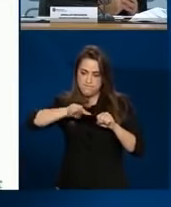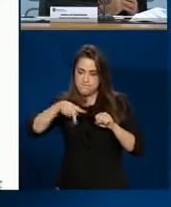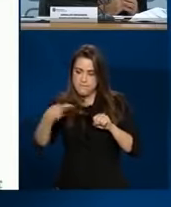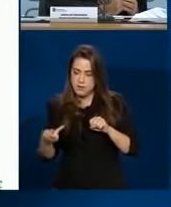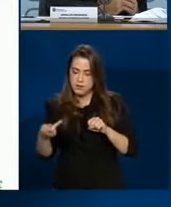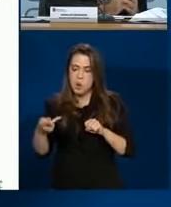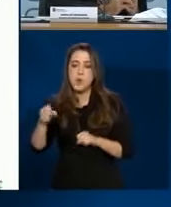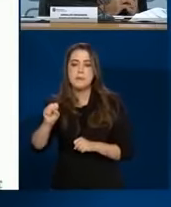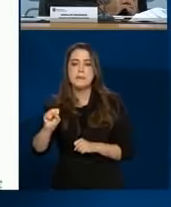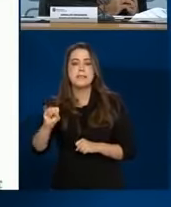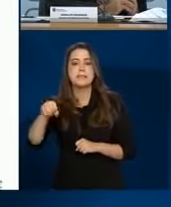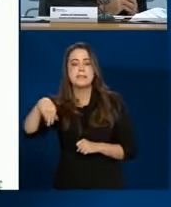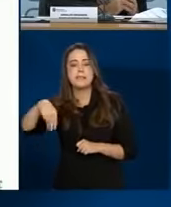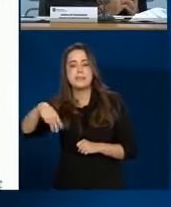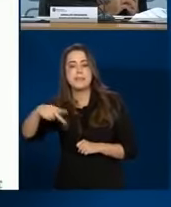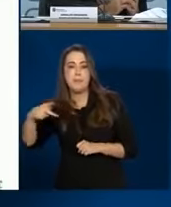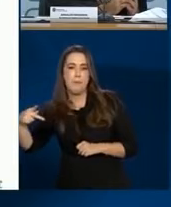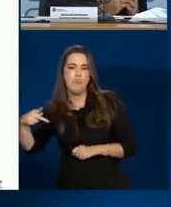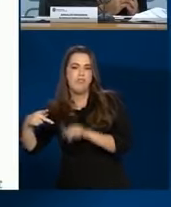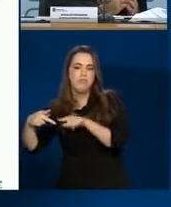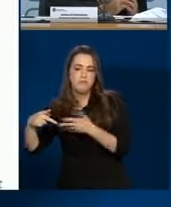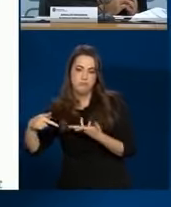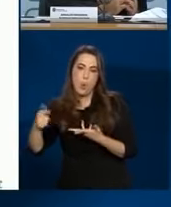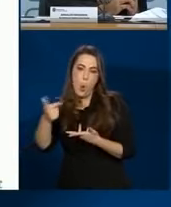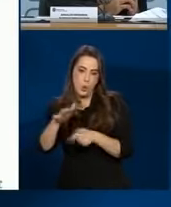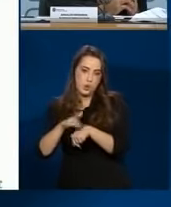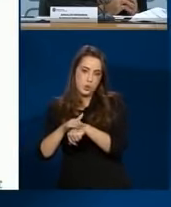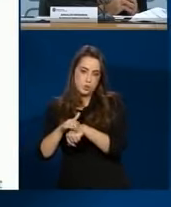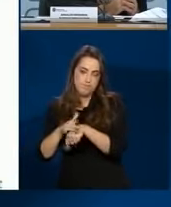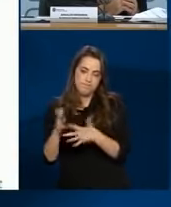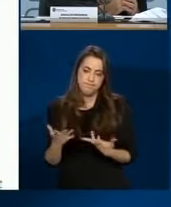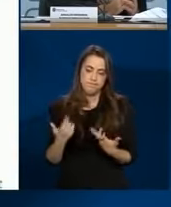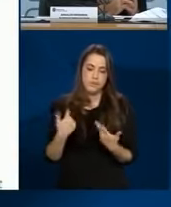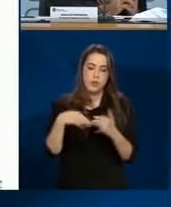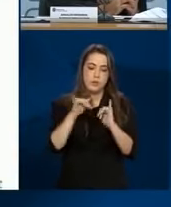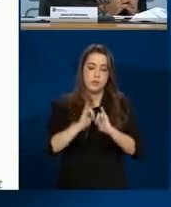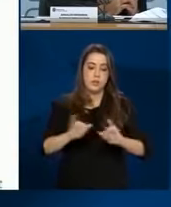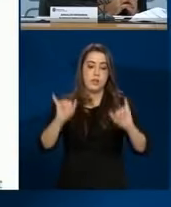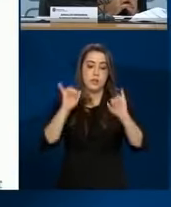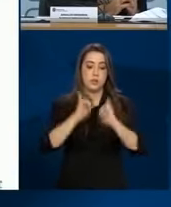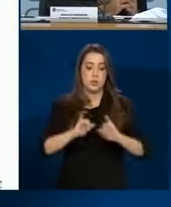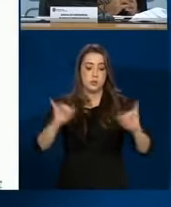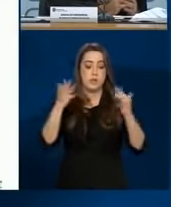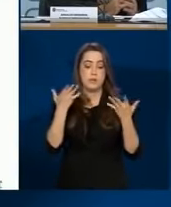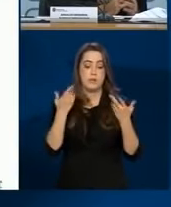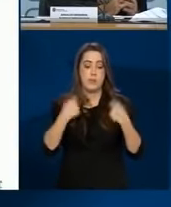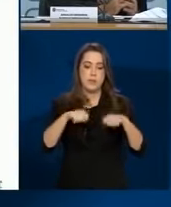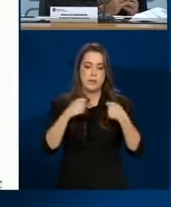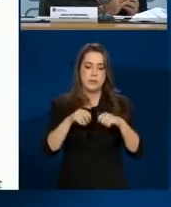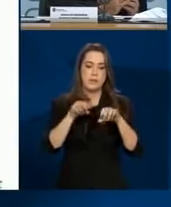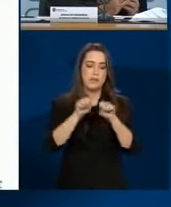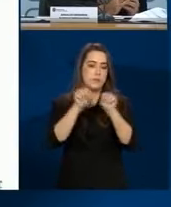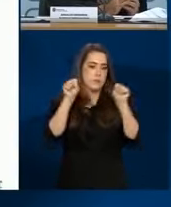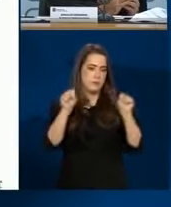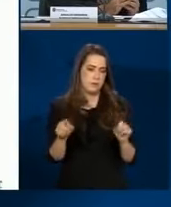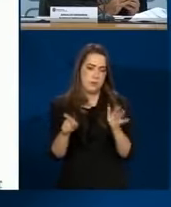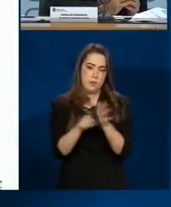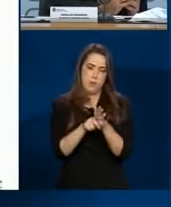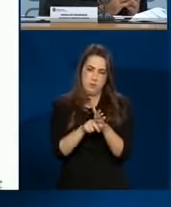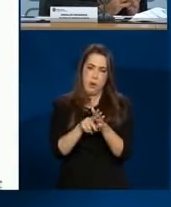sobre diagnóstico e atendimento para as secretarias de saúde e a comunidade pediátrica. Até